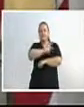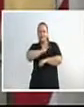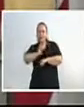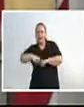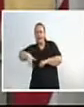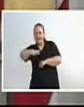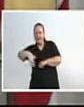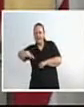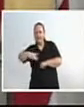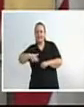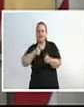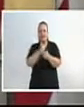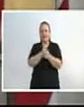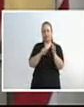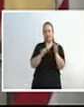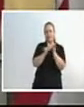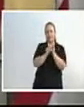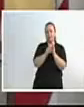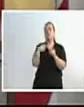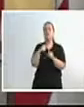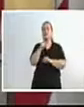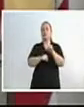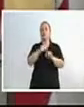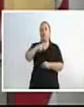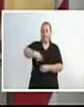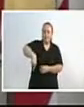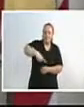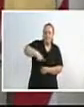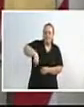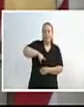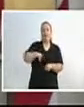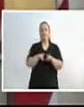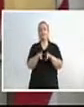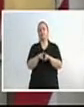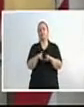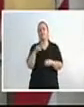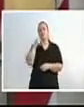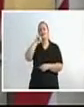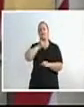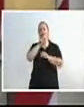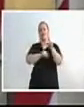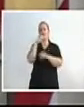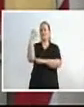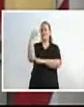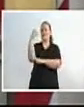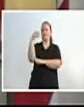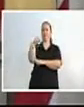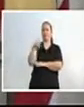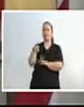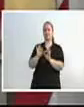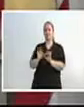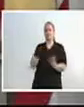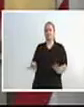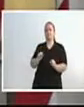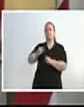necessidade do investimento, da instalação de uma rotatória para eliminar aquele precário semáforo que lá se encontra. Semáforo esse que pode